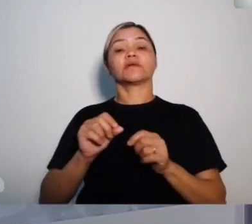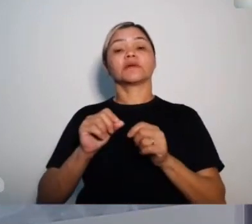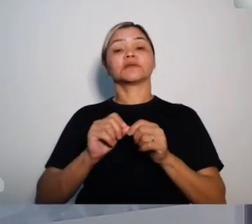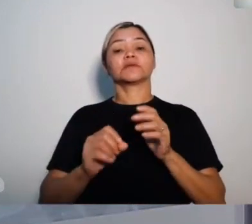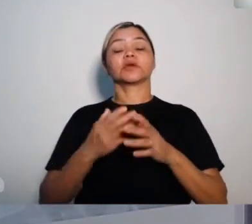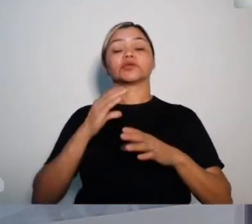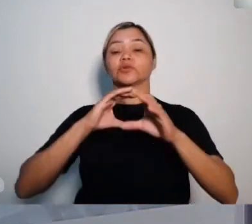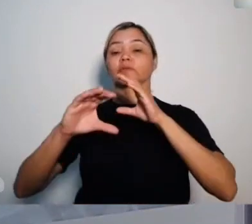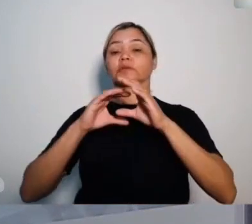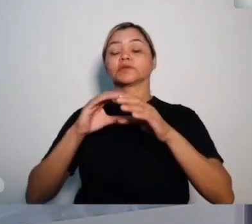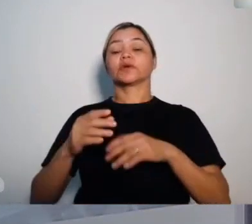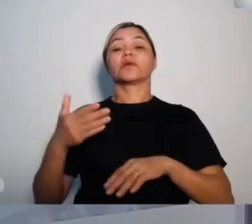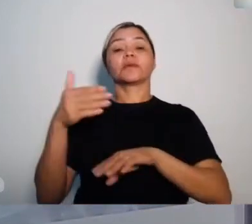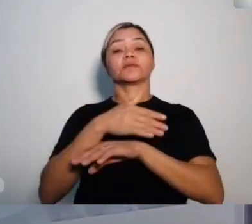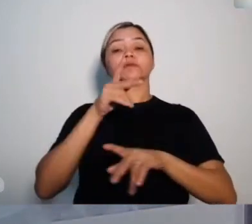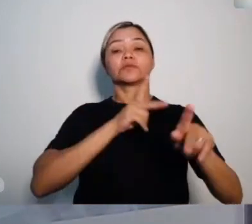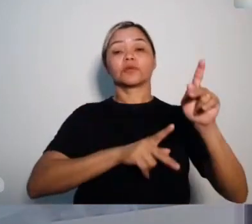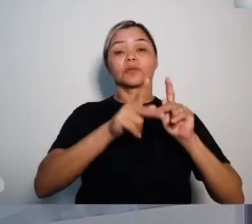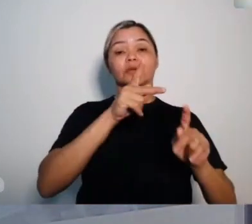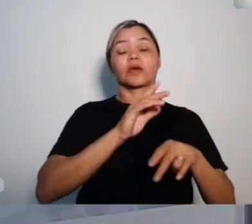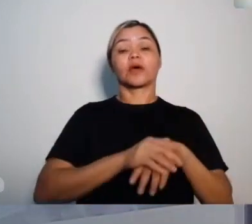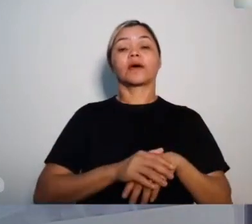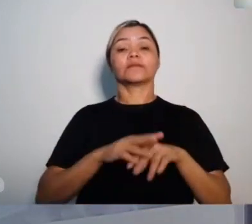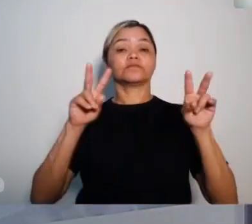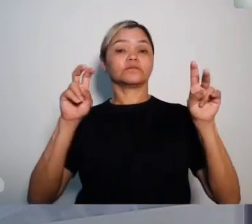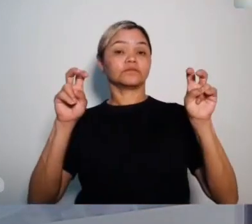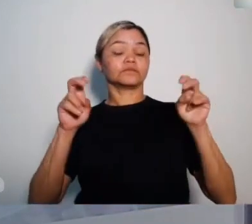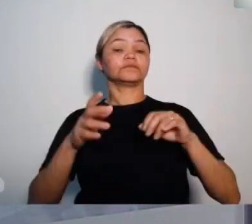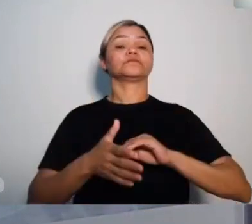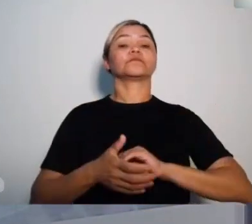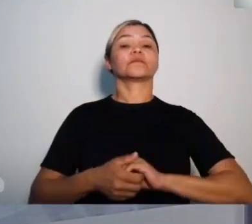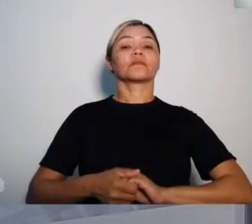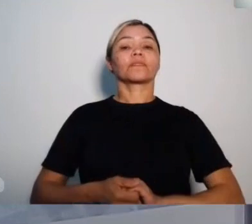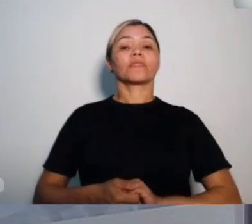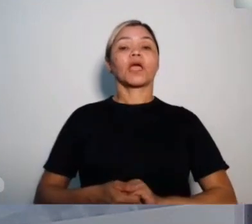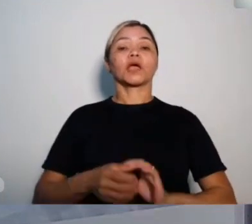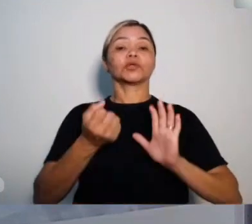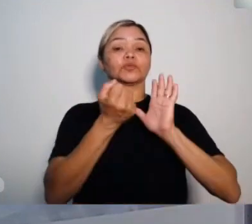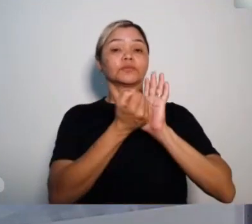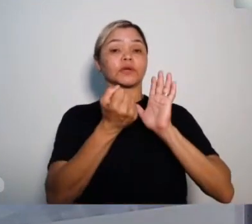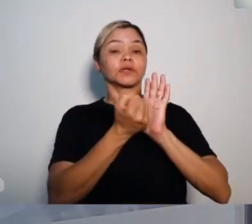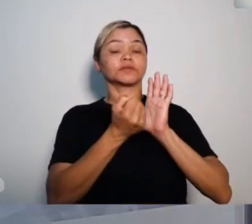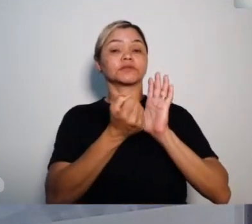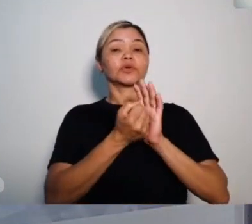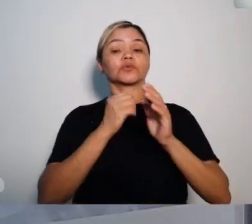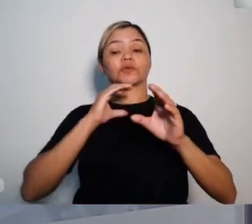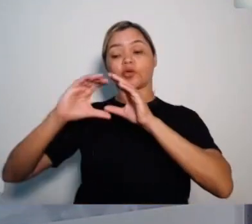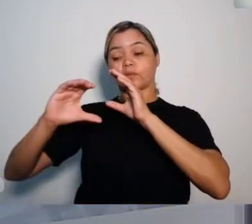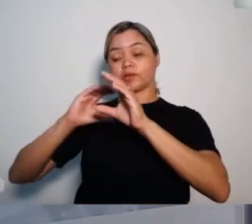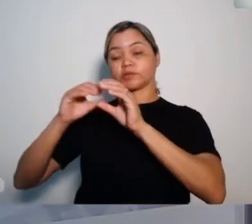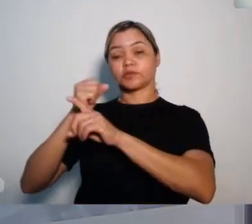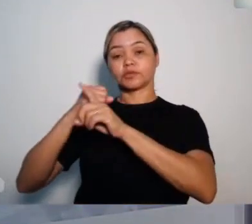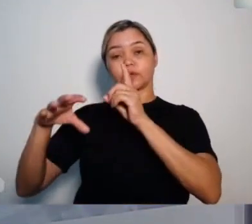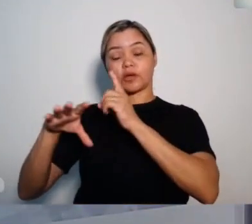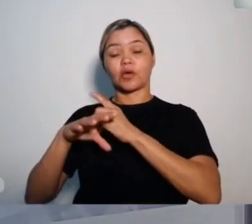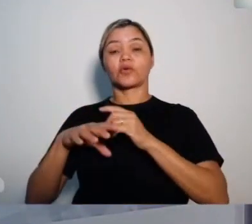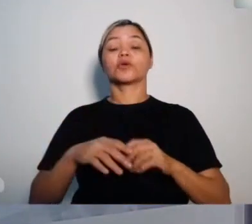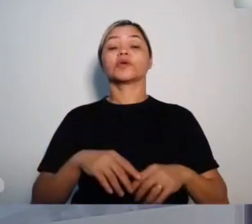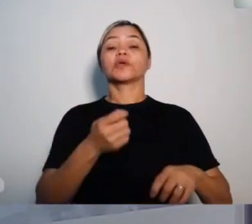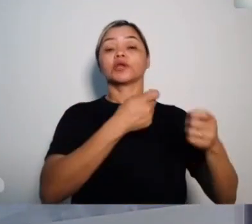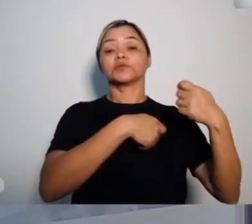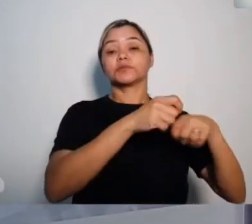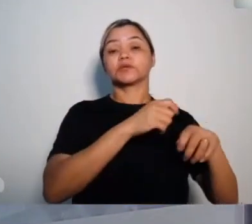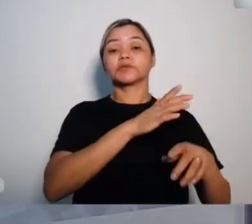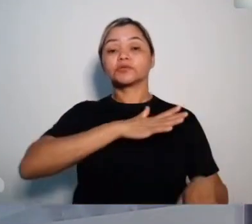comunicação e participação popular, sobre a numeração do que é comunicação social e do que é administração